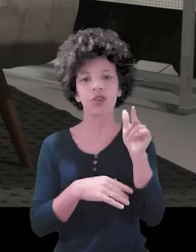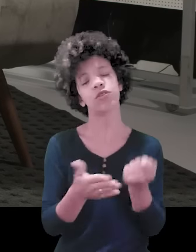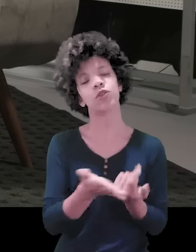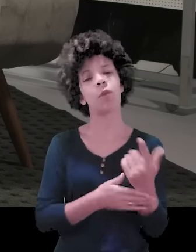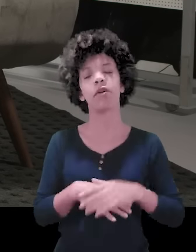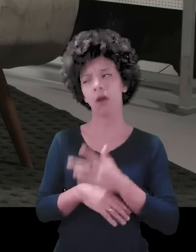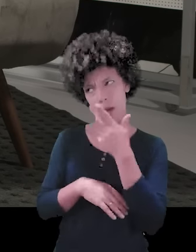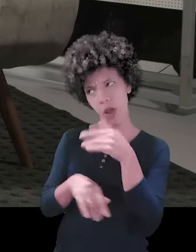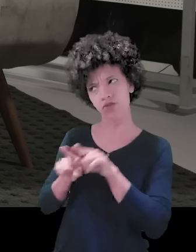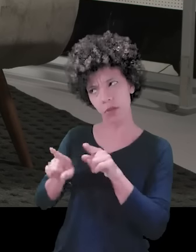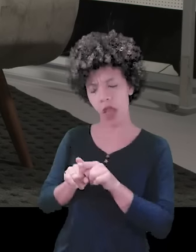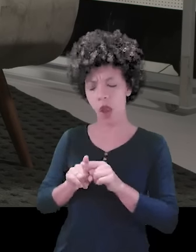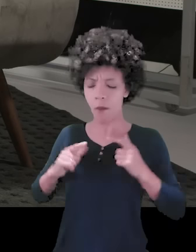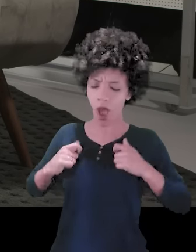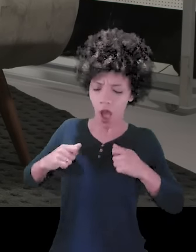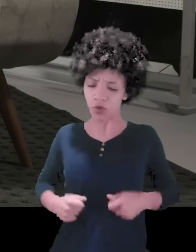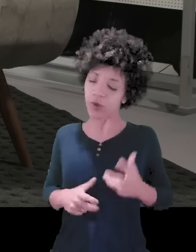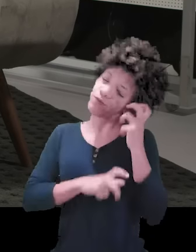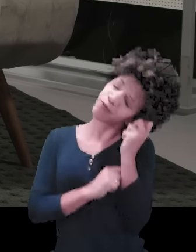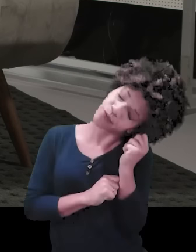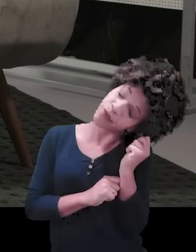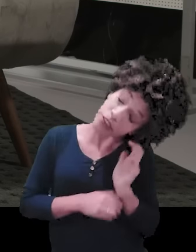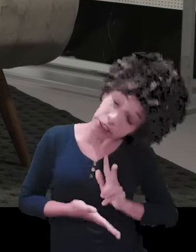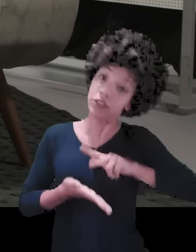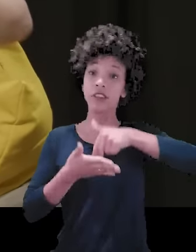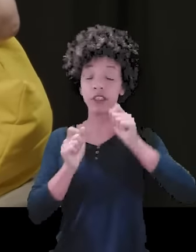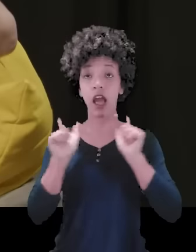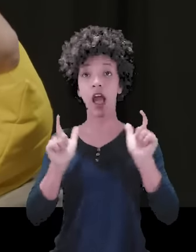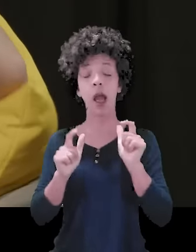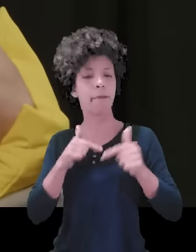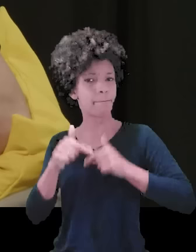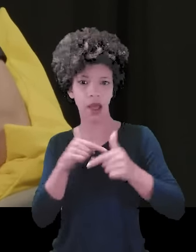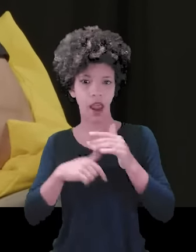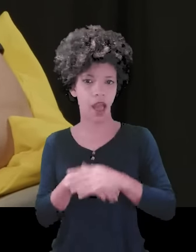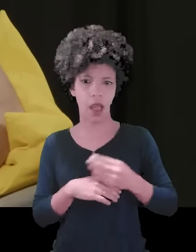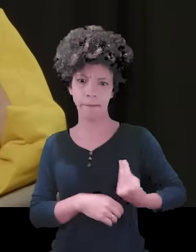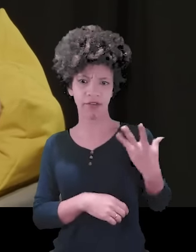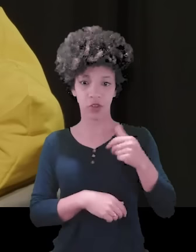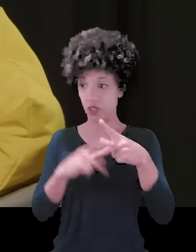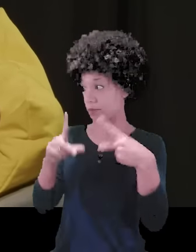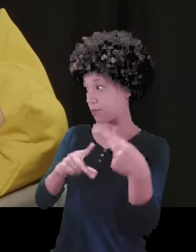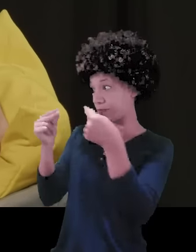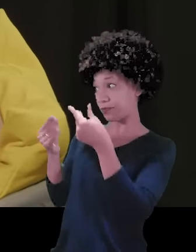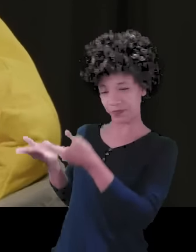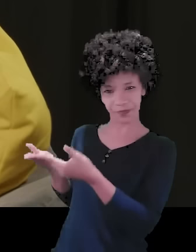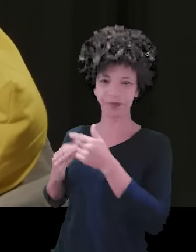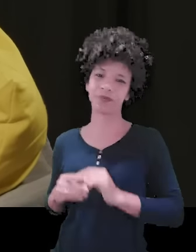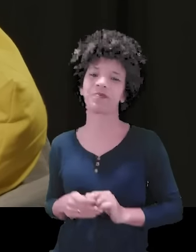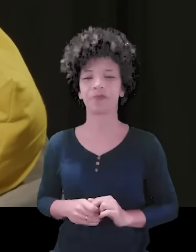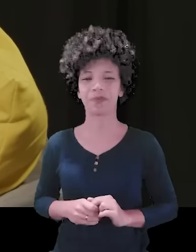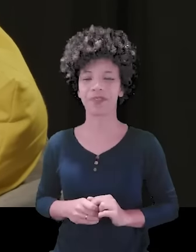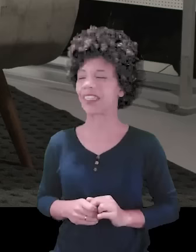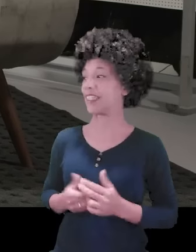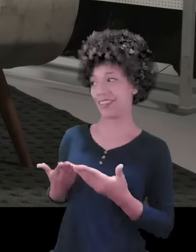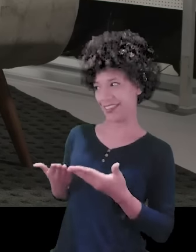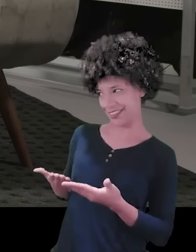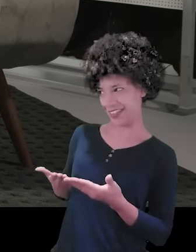certo uma corrente também vai a camiseta você pode dormir com ele trabalhar que tá na mesma pra vida inteira e eu vou dar de presente para minha convidada